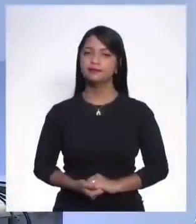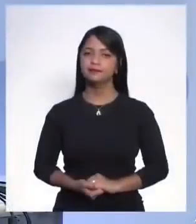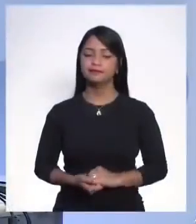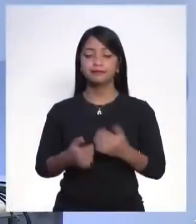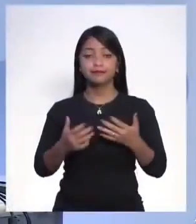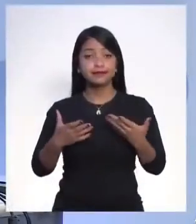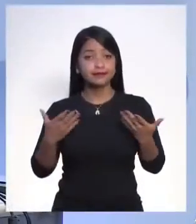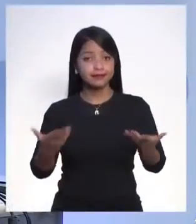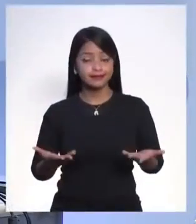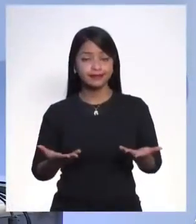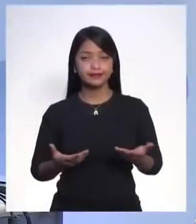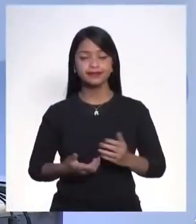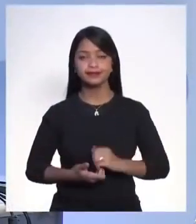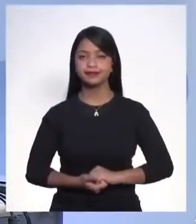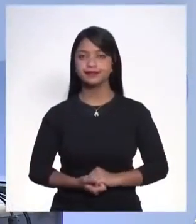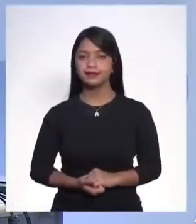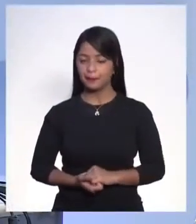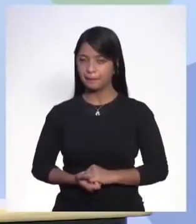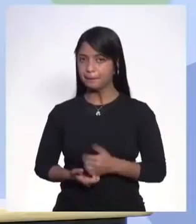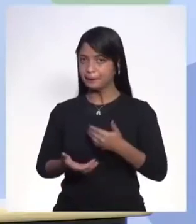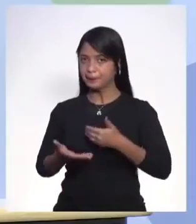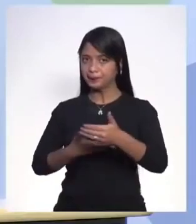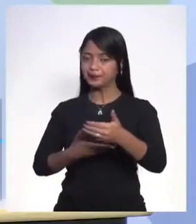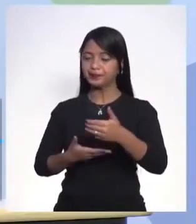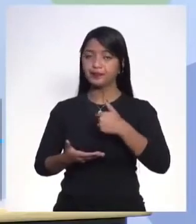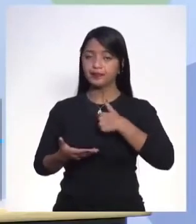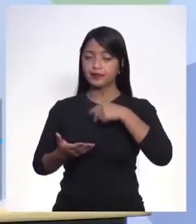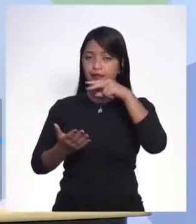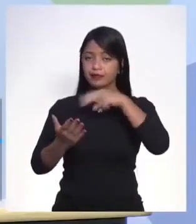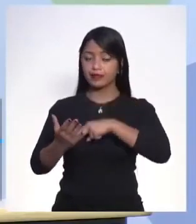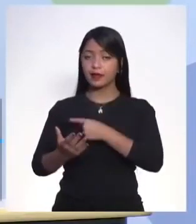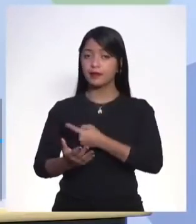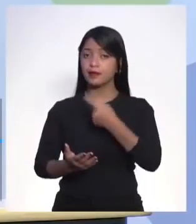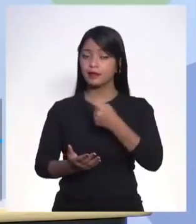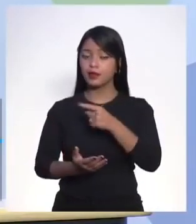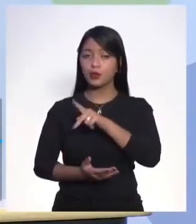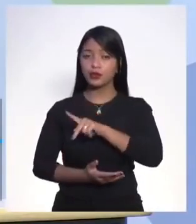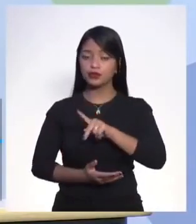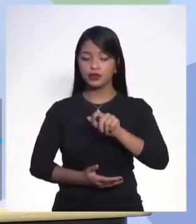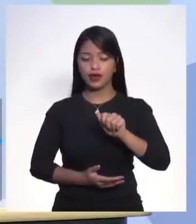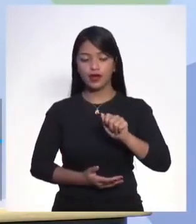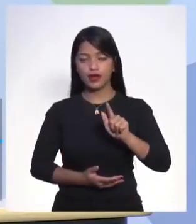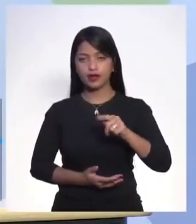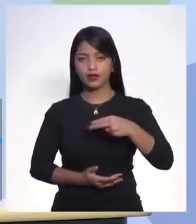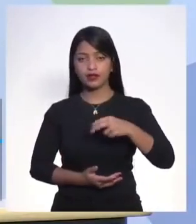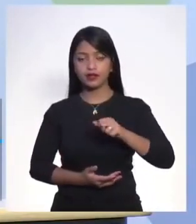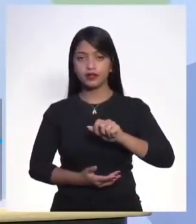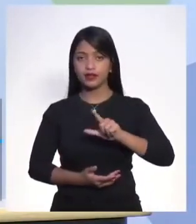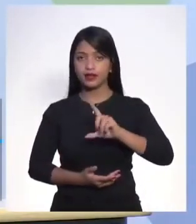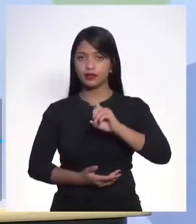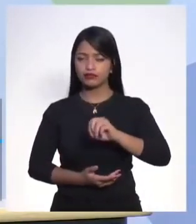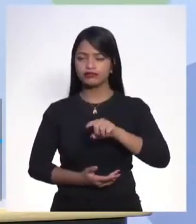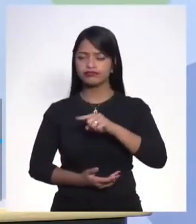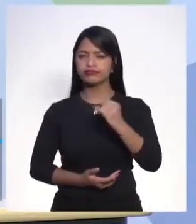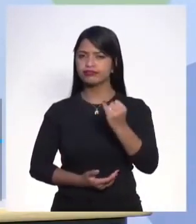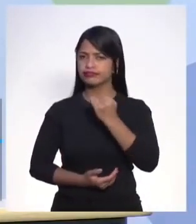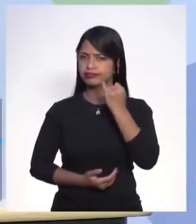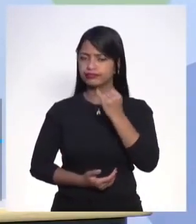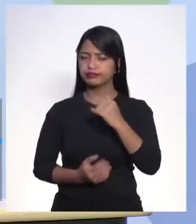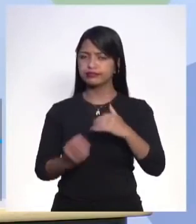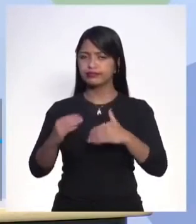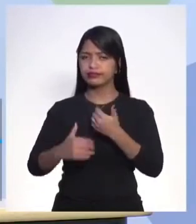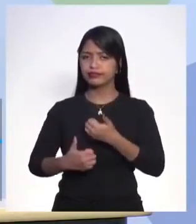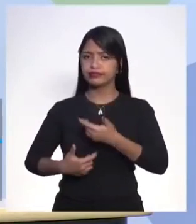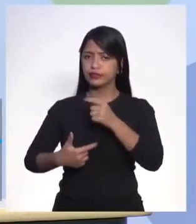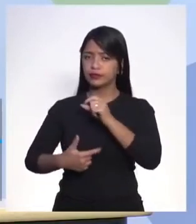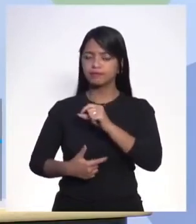E aí, Andréia? Vamos lá. Eu vou ler primeiro a do Pro Aguinaldo, que eu achei assim, bastante importante, né? Ele colocou